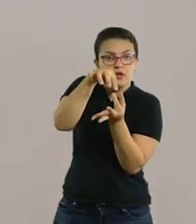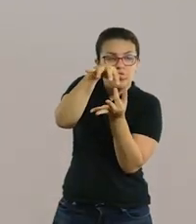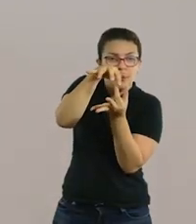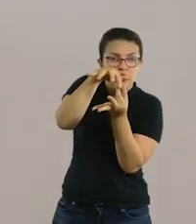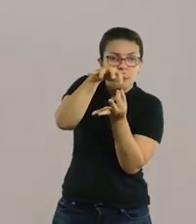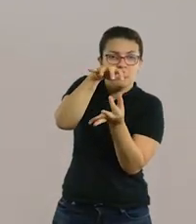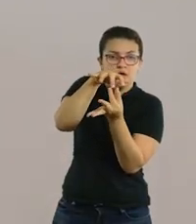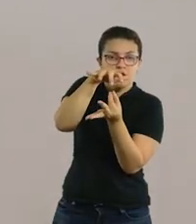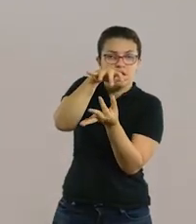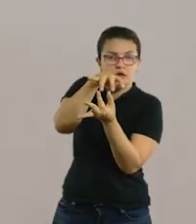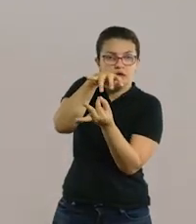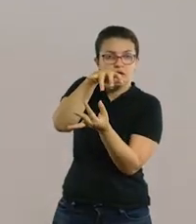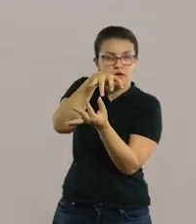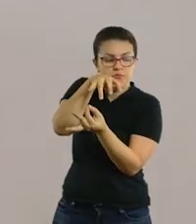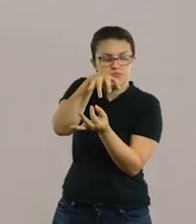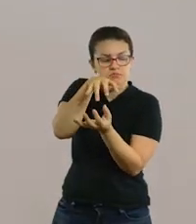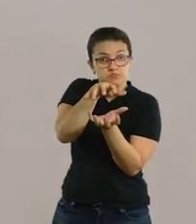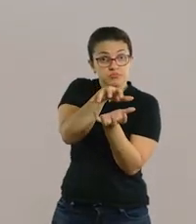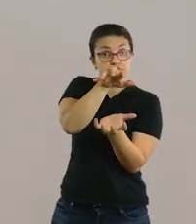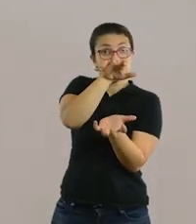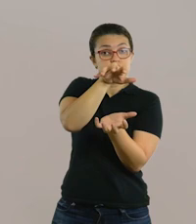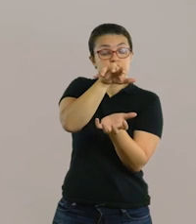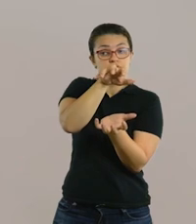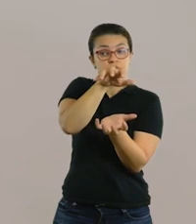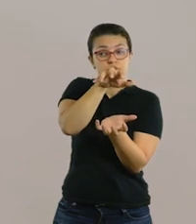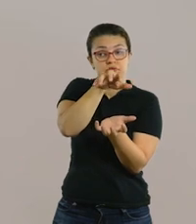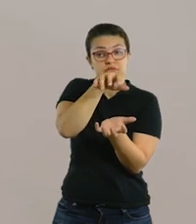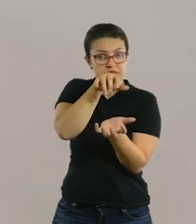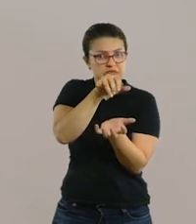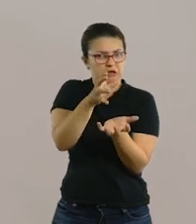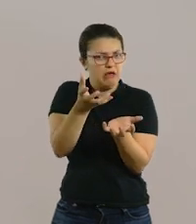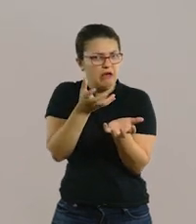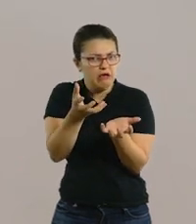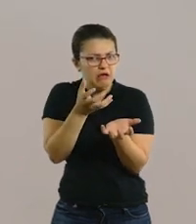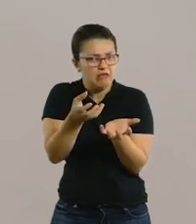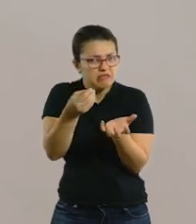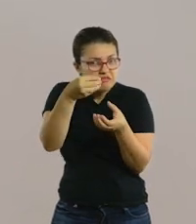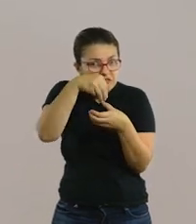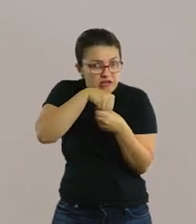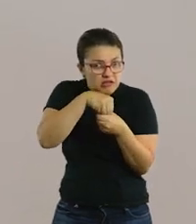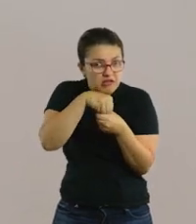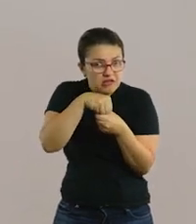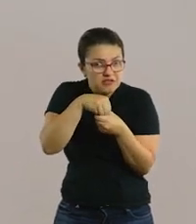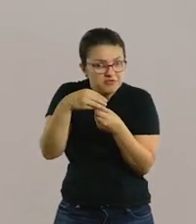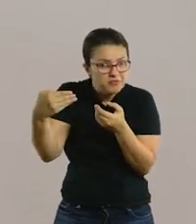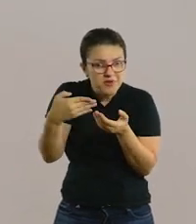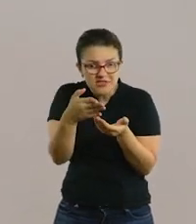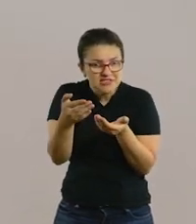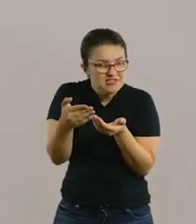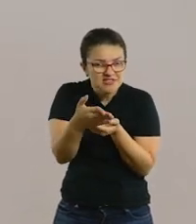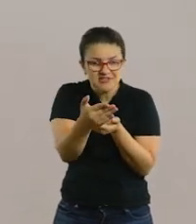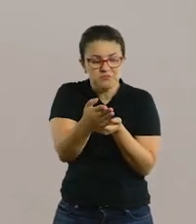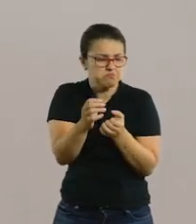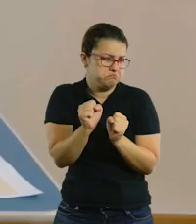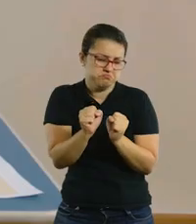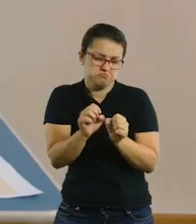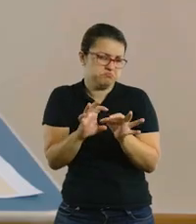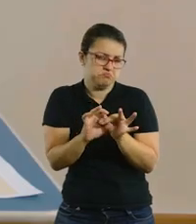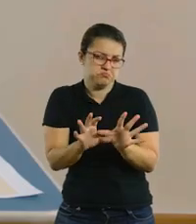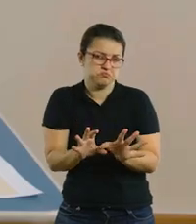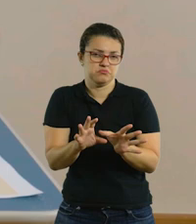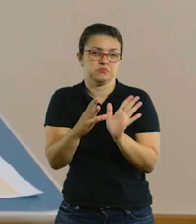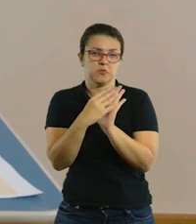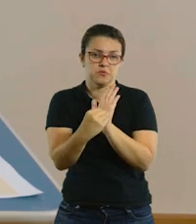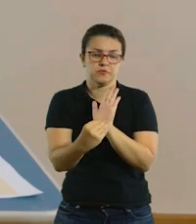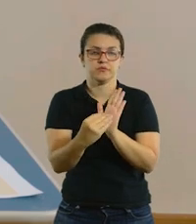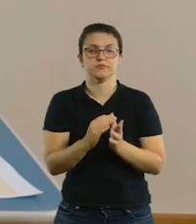aqui, na parte da boca, se vocês quiserem desenhar um peixinho, fiquem à vontade, a critério de vocês, tá?